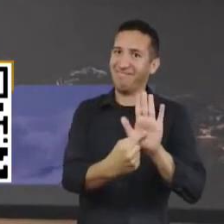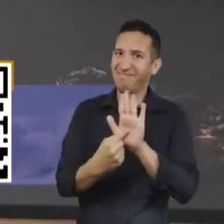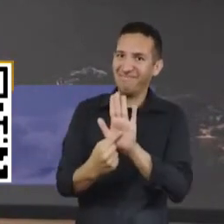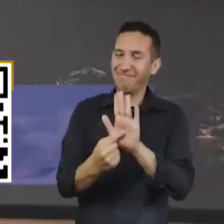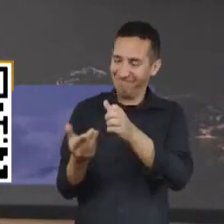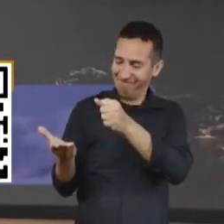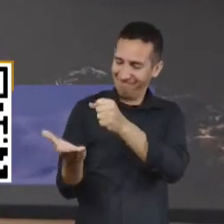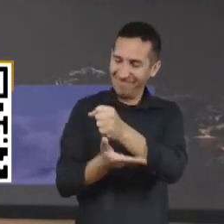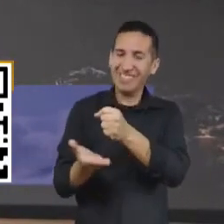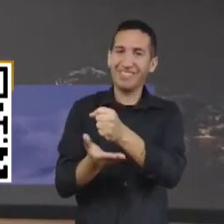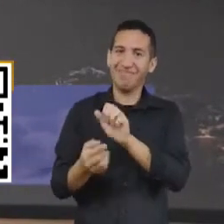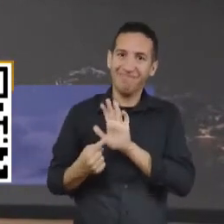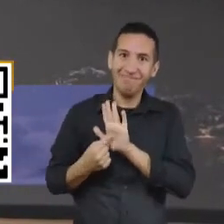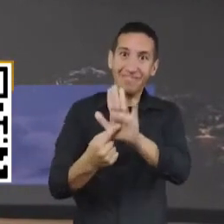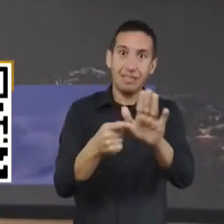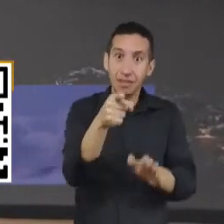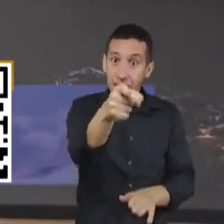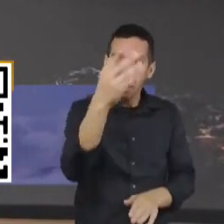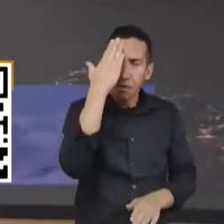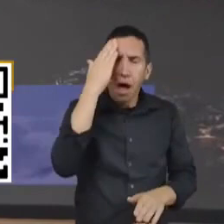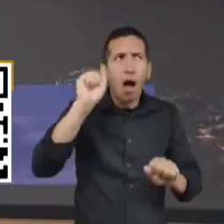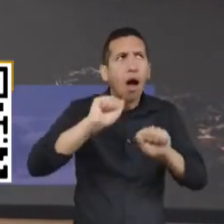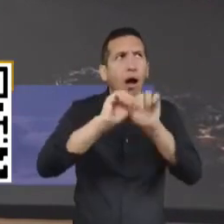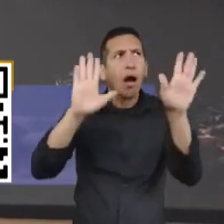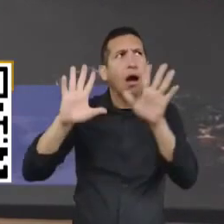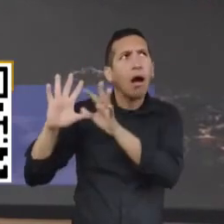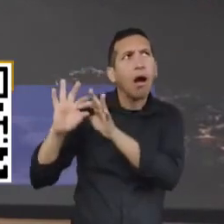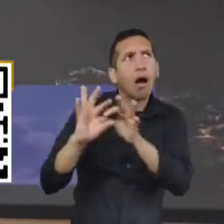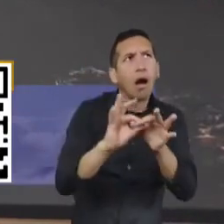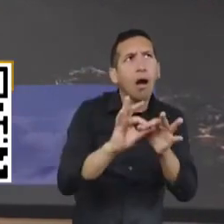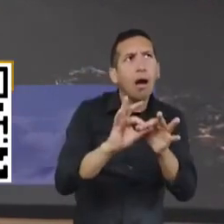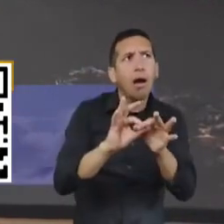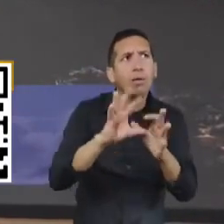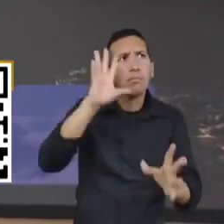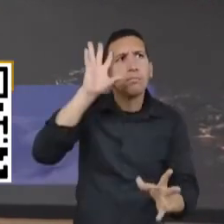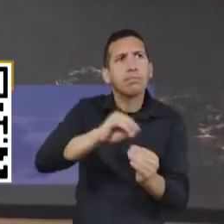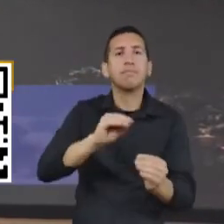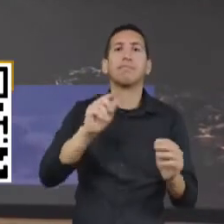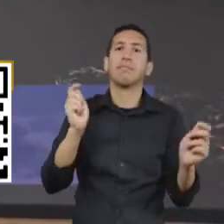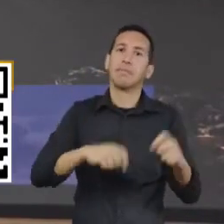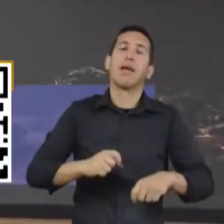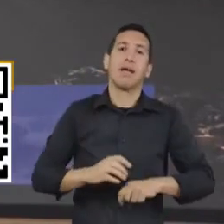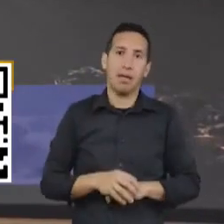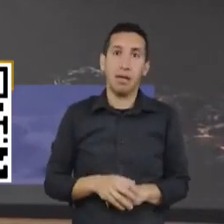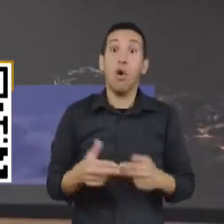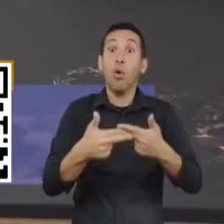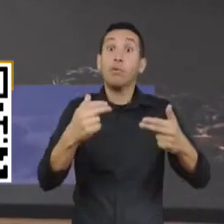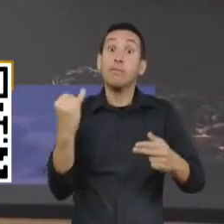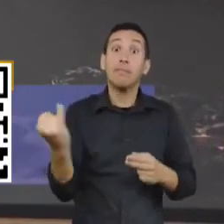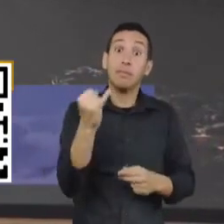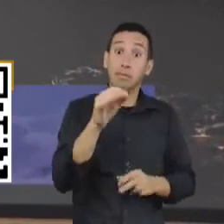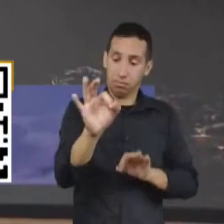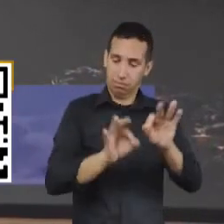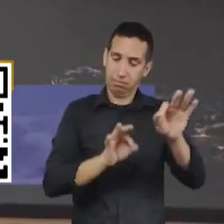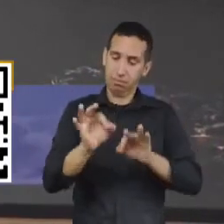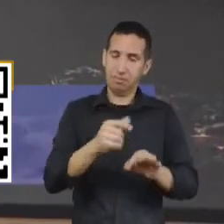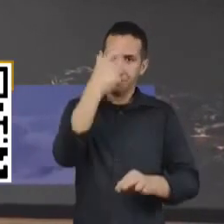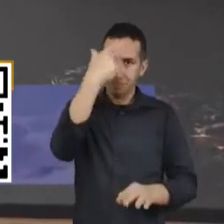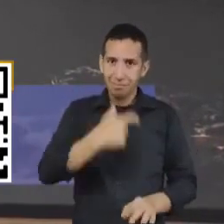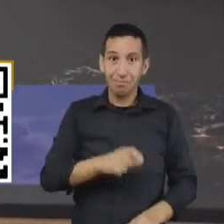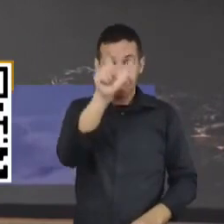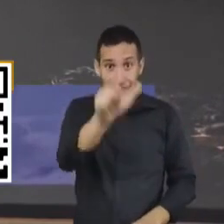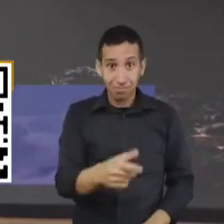serve o miolo do tema para que você possa compreender A Essência aquilo que realmente importa para sua preparação